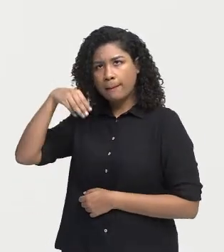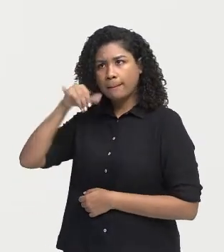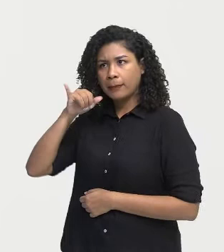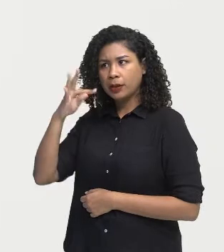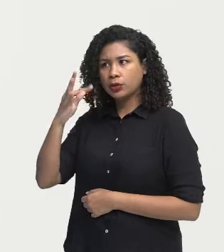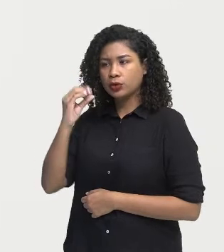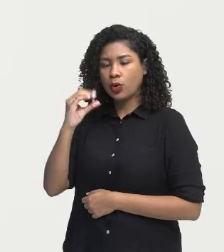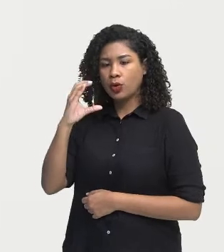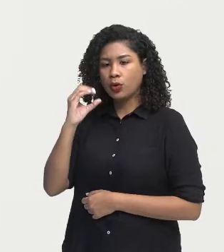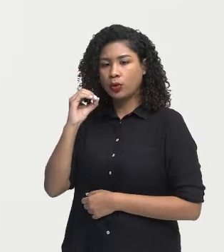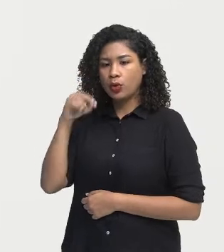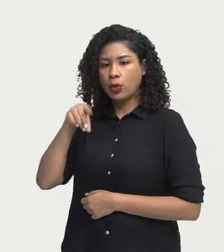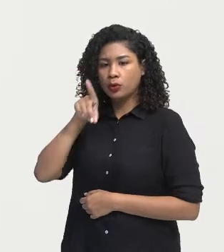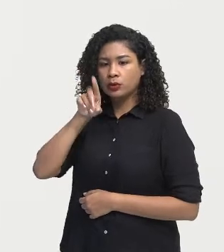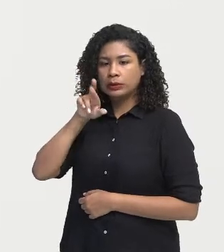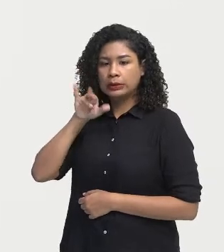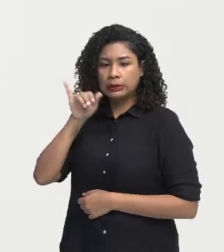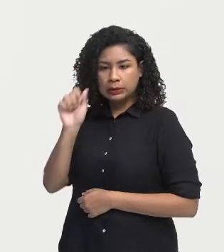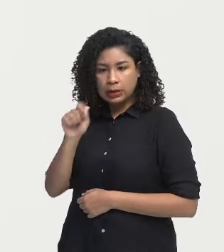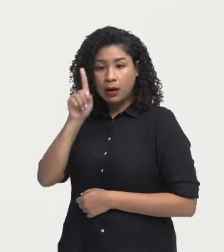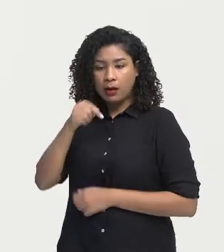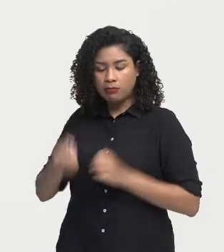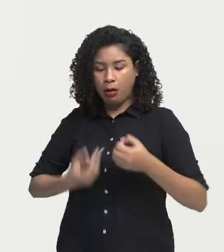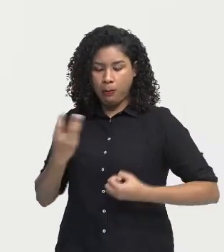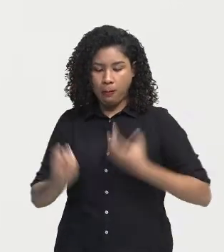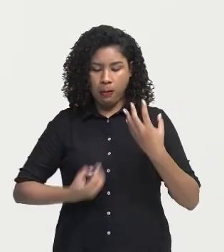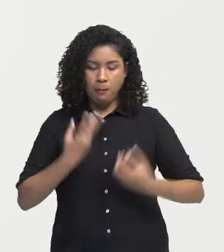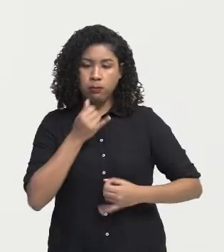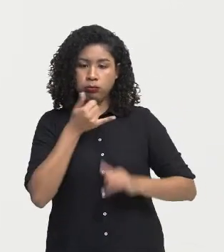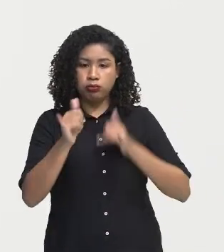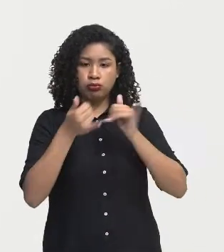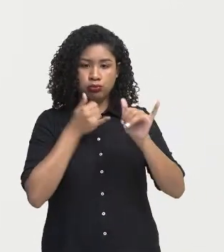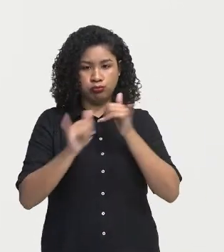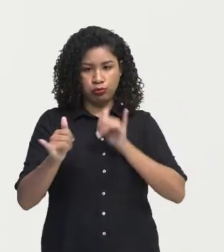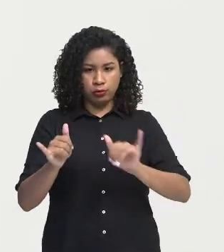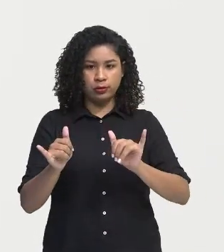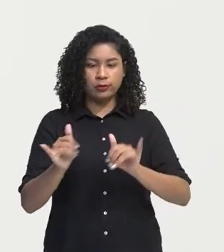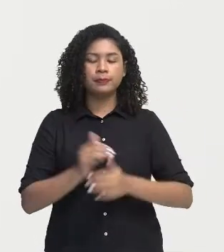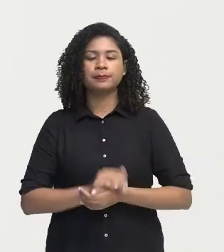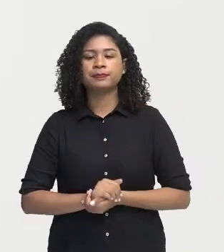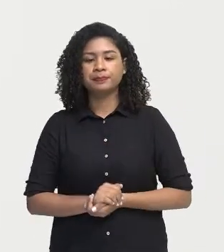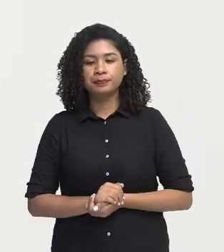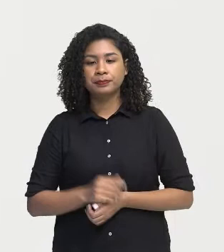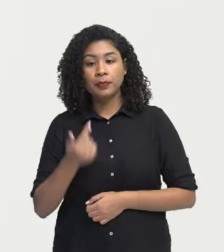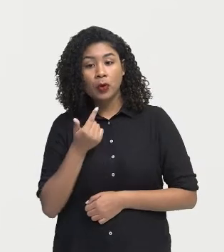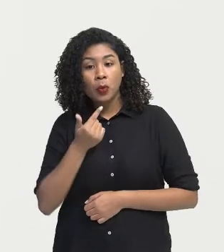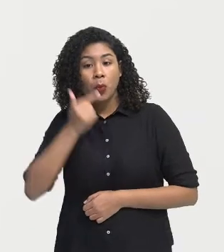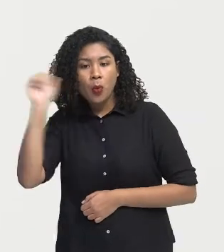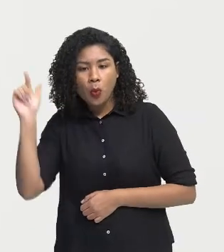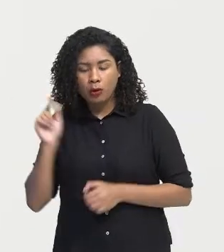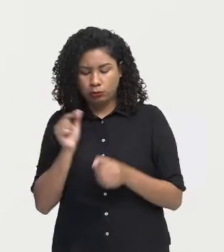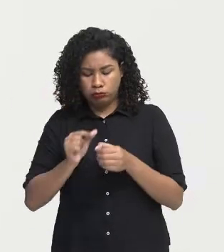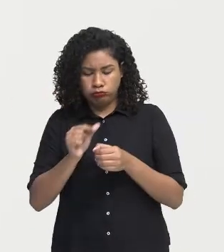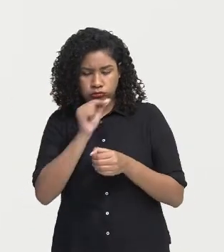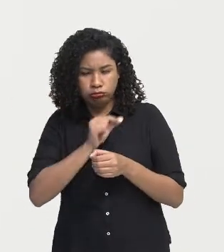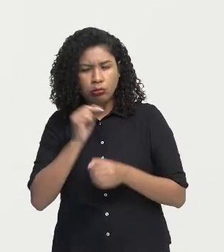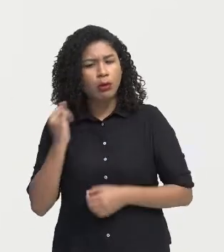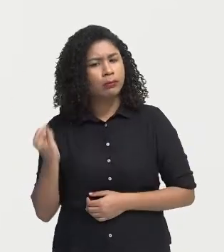em energia, em produção de ATP. Tá? Essa é a sua principal função. Temos também uma outra organela que